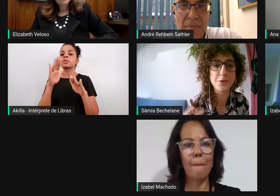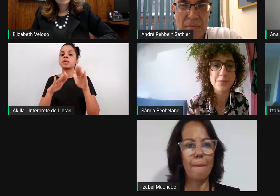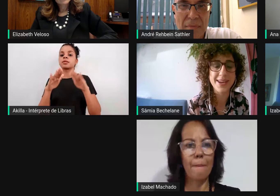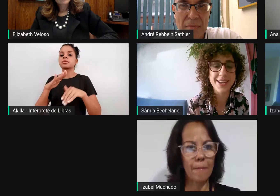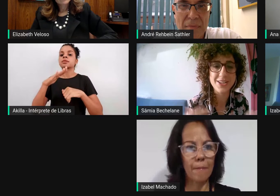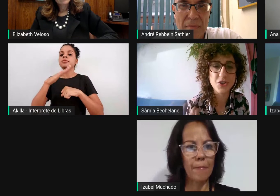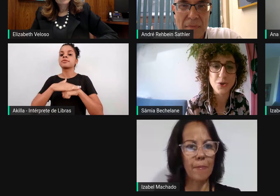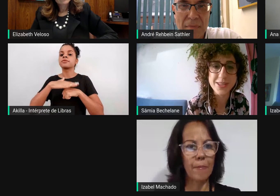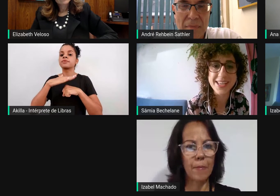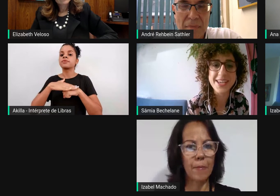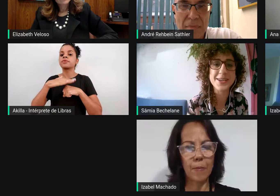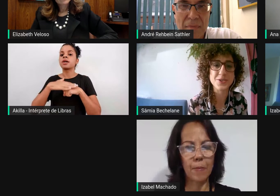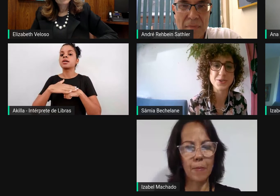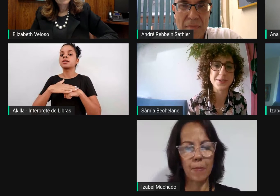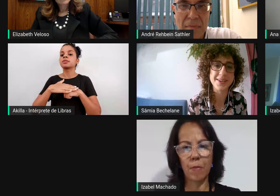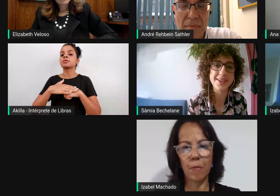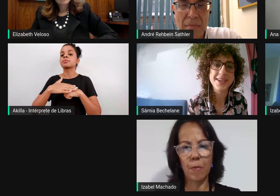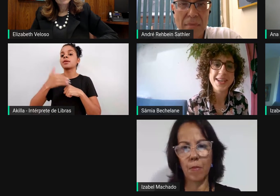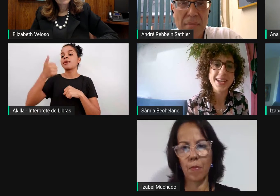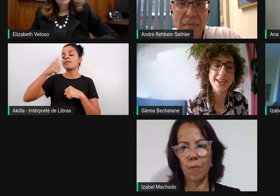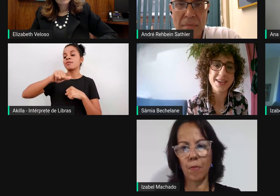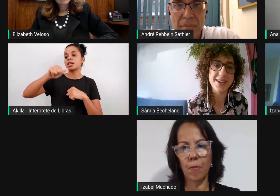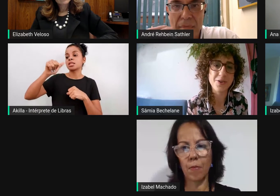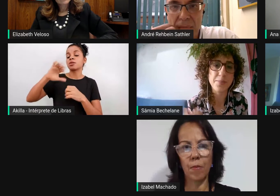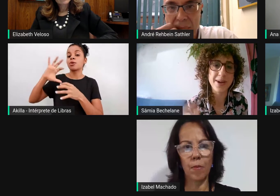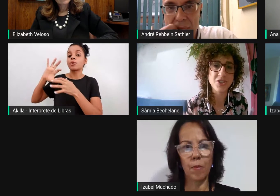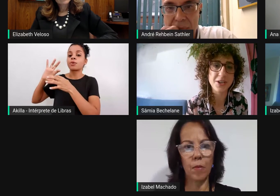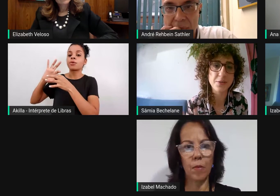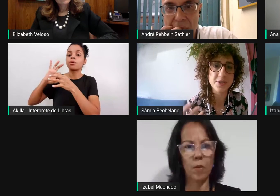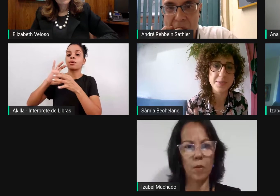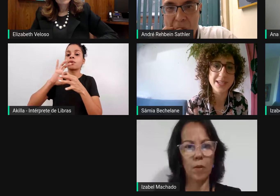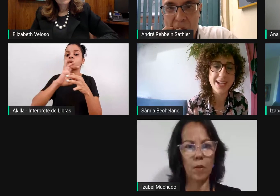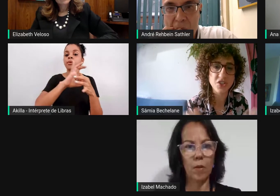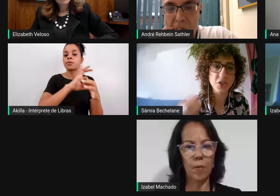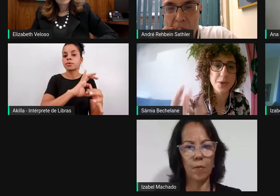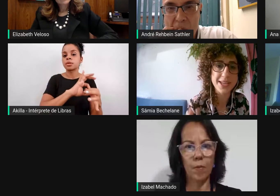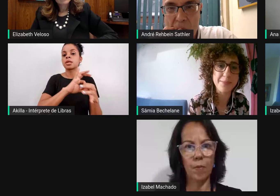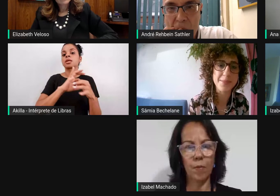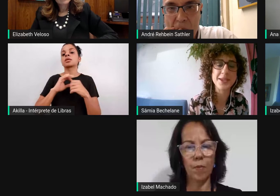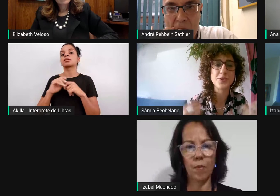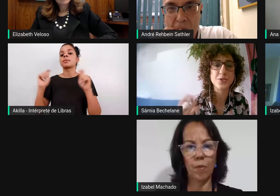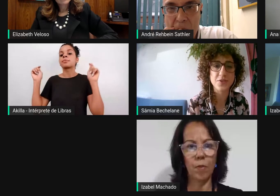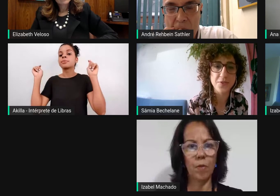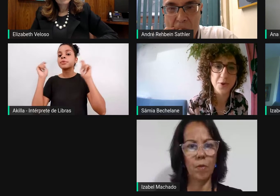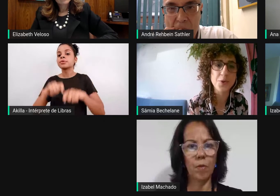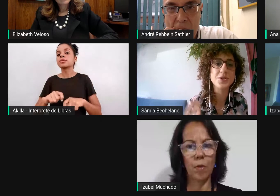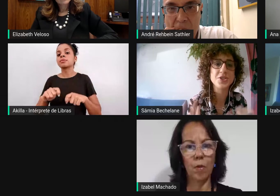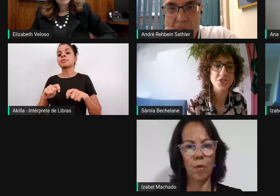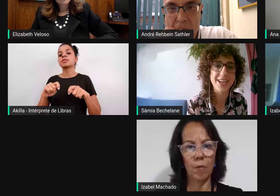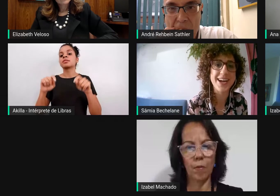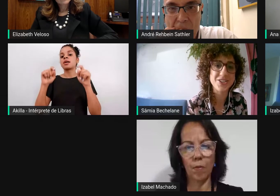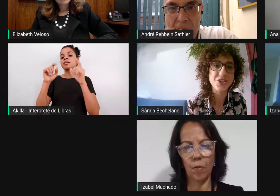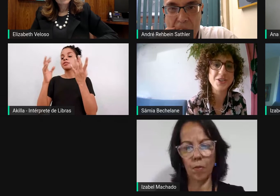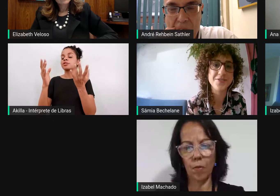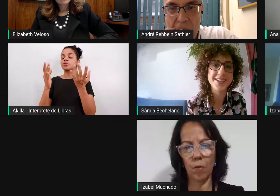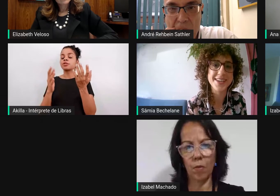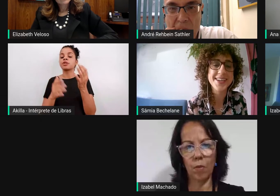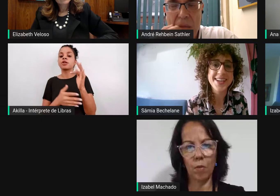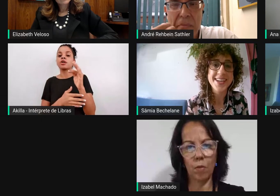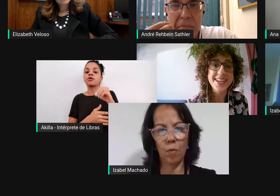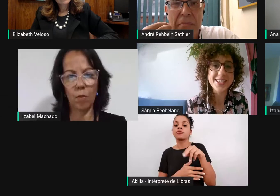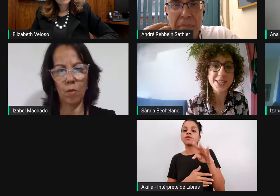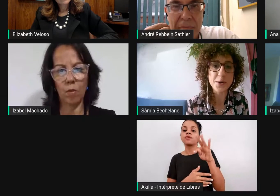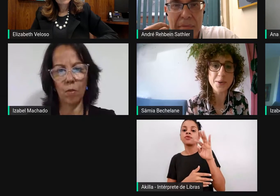compartilham uma análise de contexto, né? Compartilham possibilidades de enquadramento, de fontes, de narrativa,